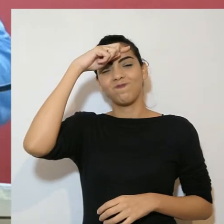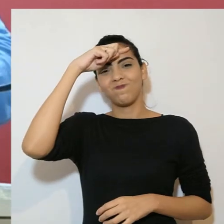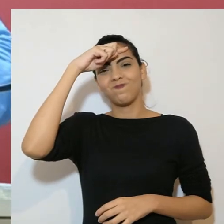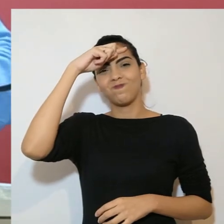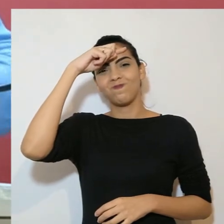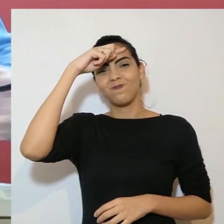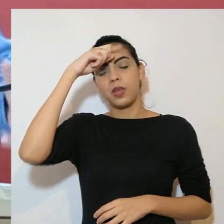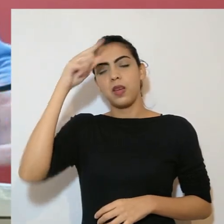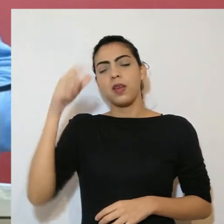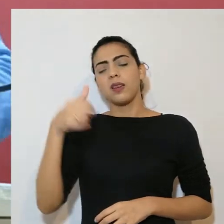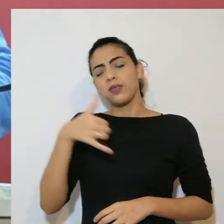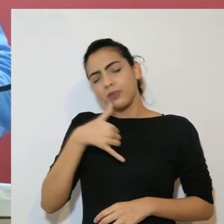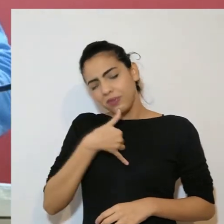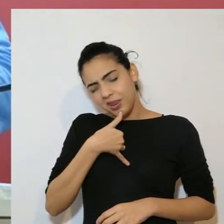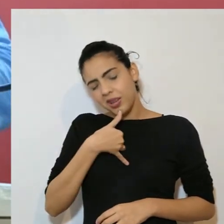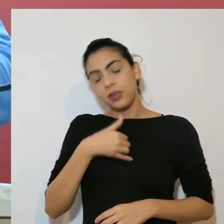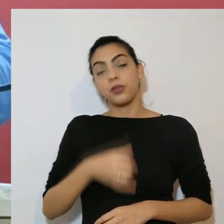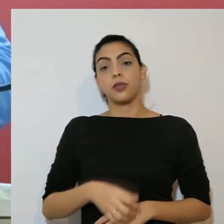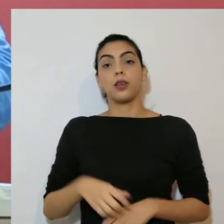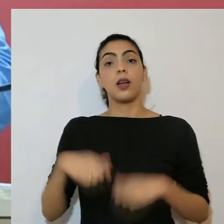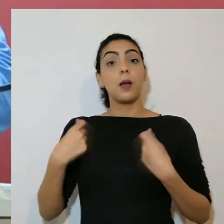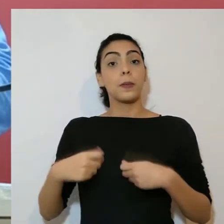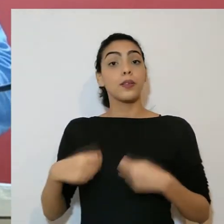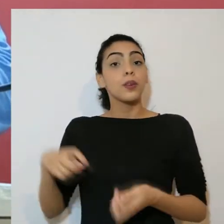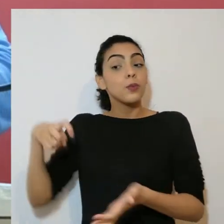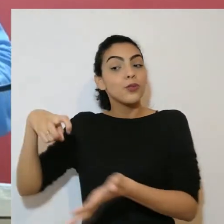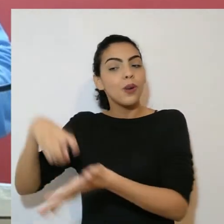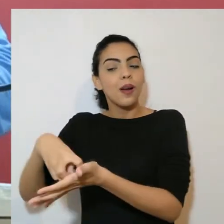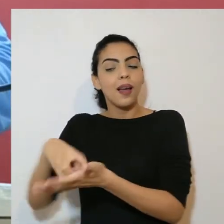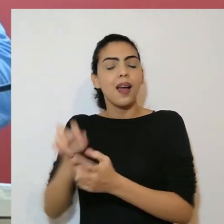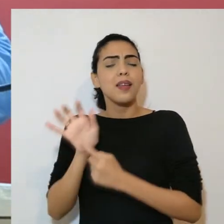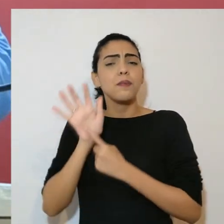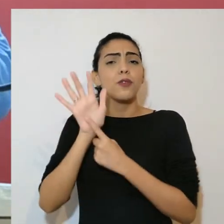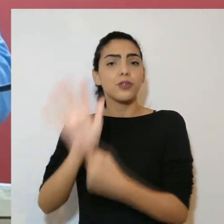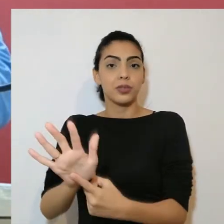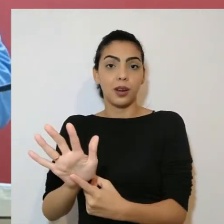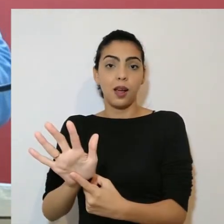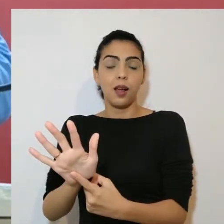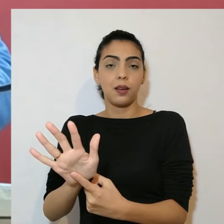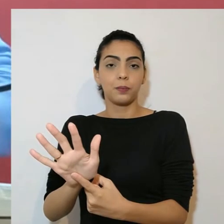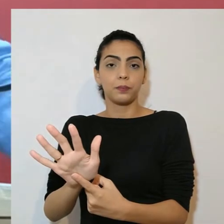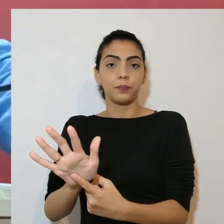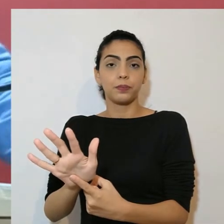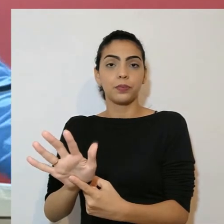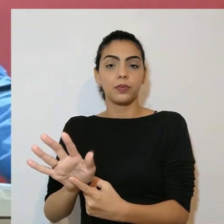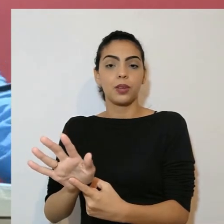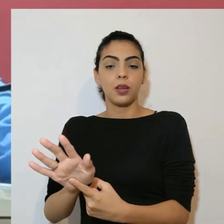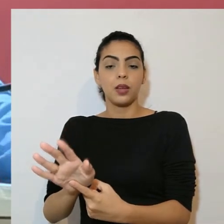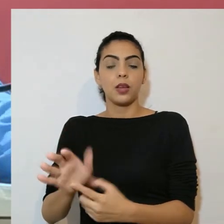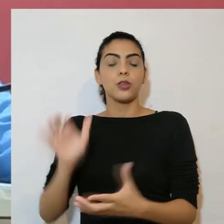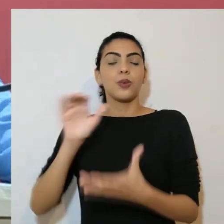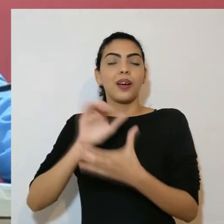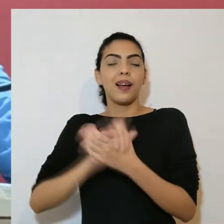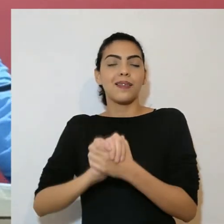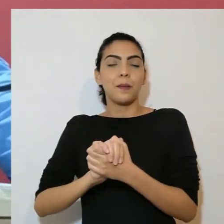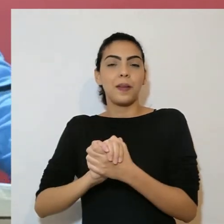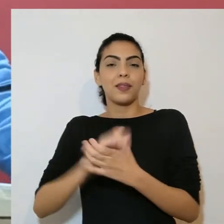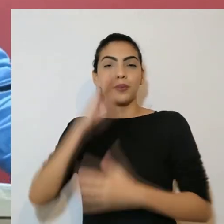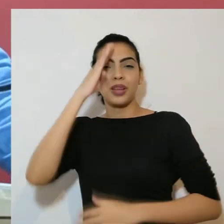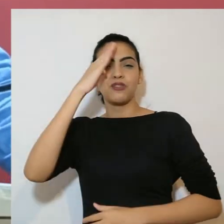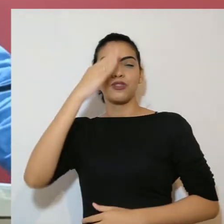dificuldade, desanimados, orando por eles e mostrando para eles